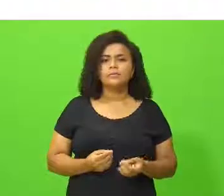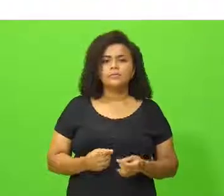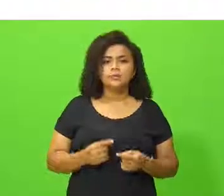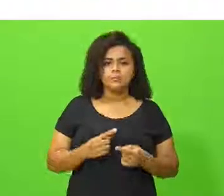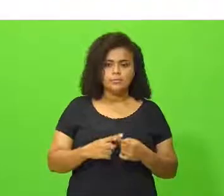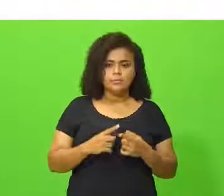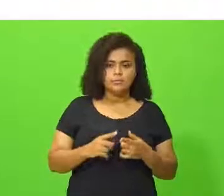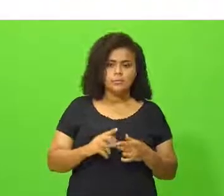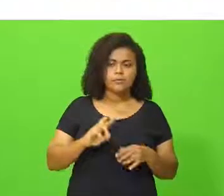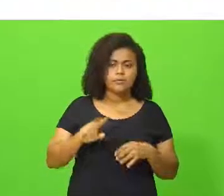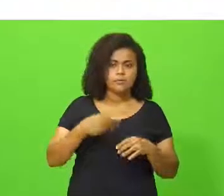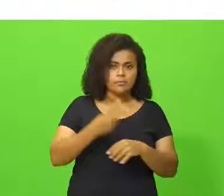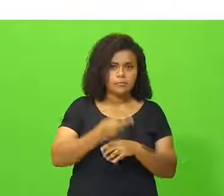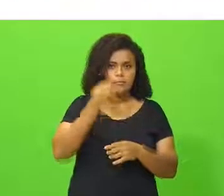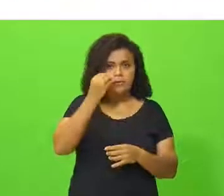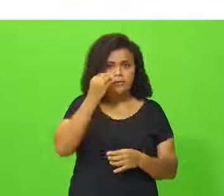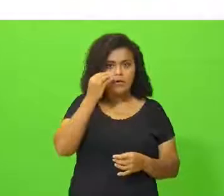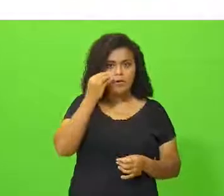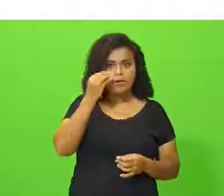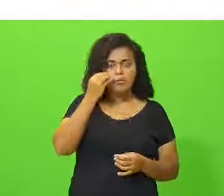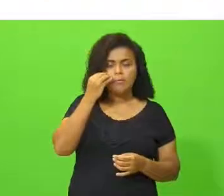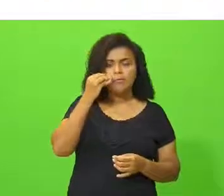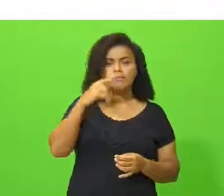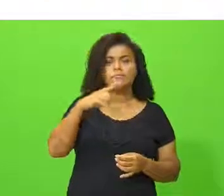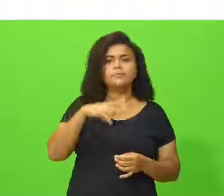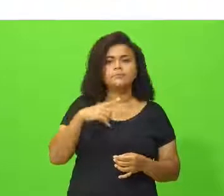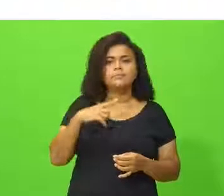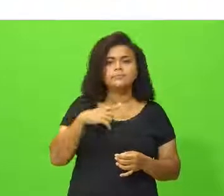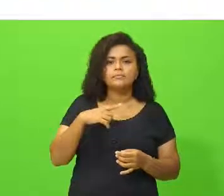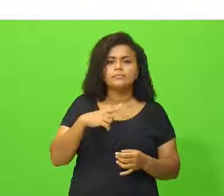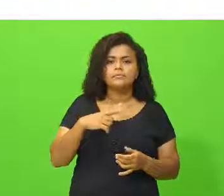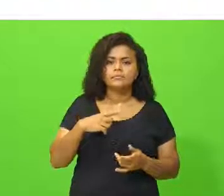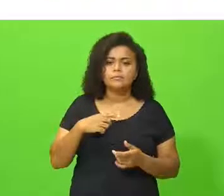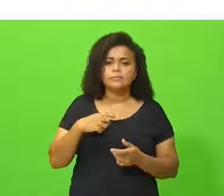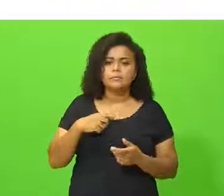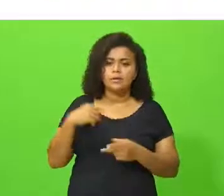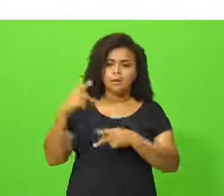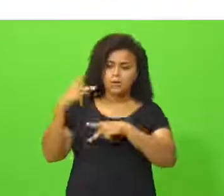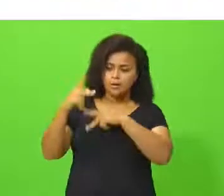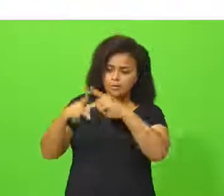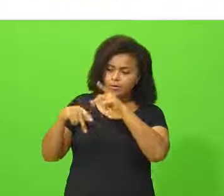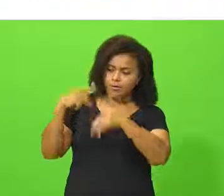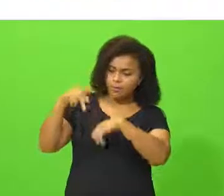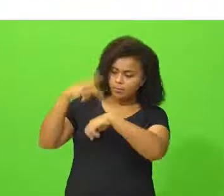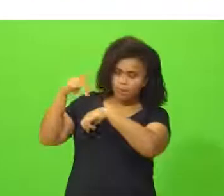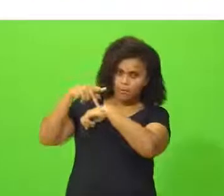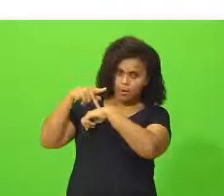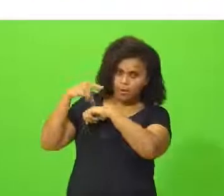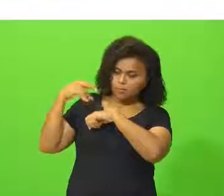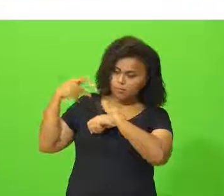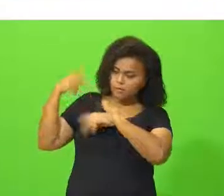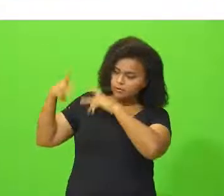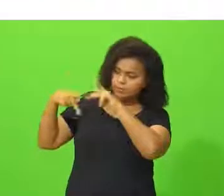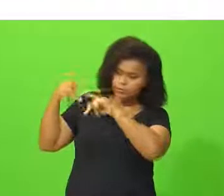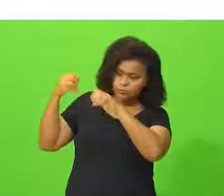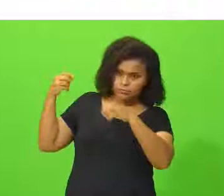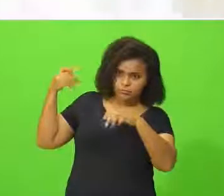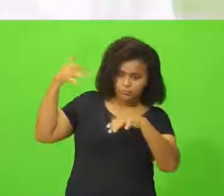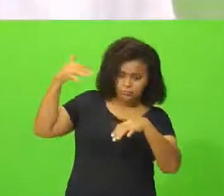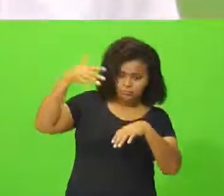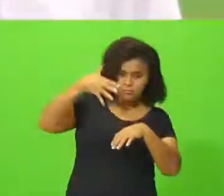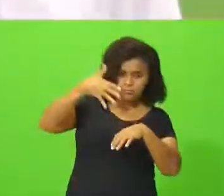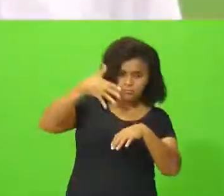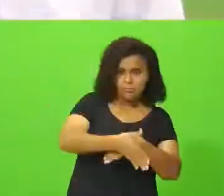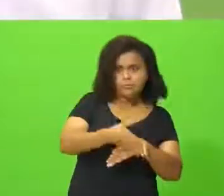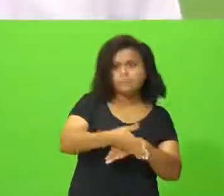no momento seguinte nós vamos ver que vai ter um grande fluxo de pessoas migrando do campo para a cidade, porque justamente as indústrias